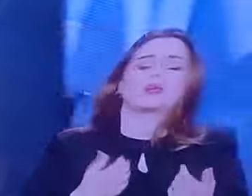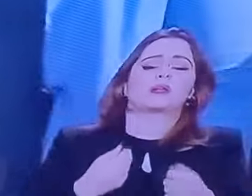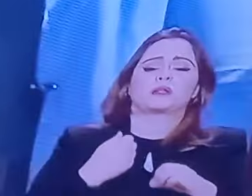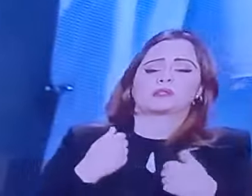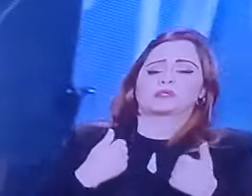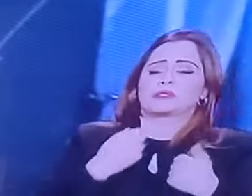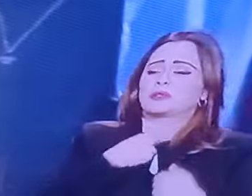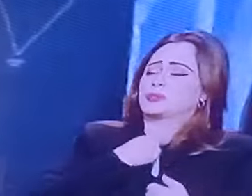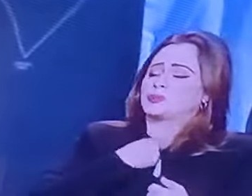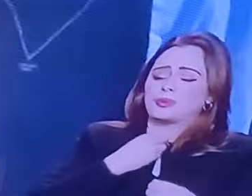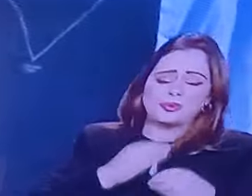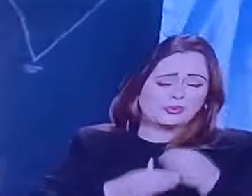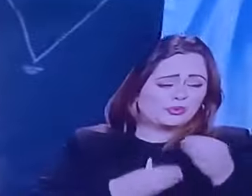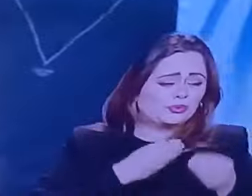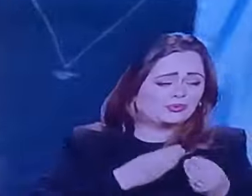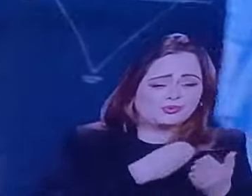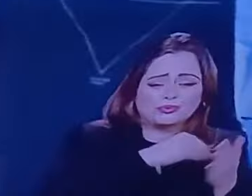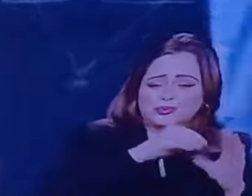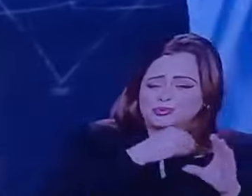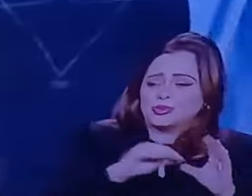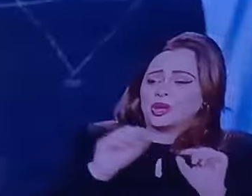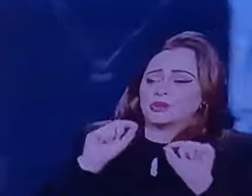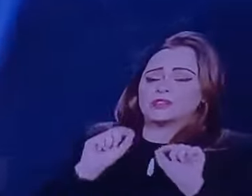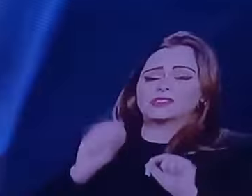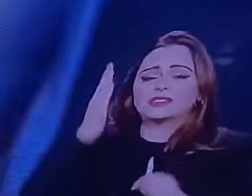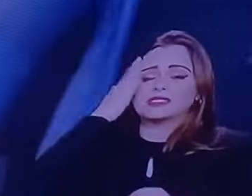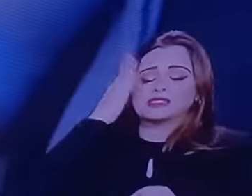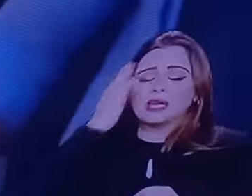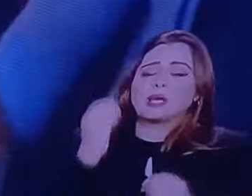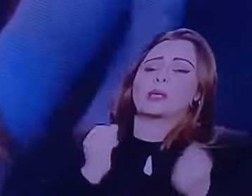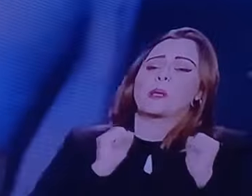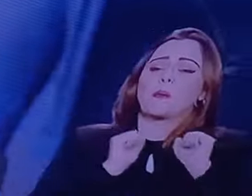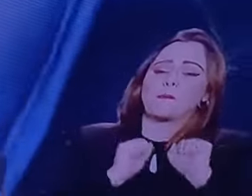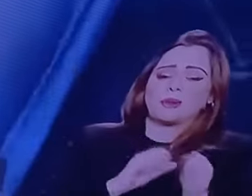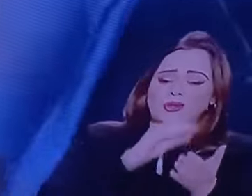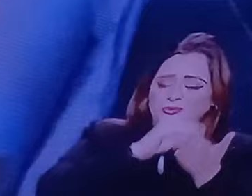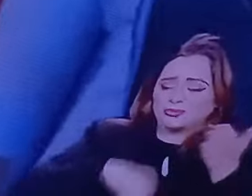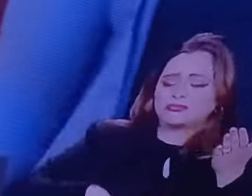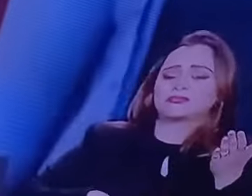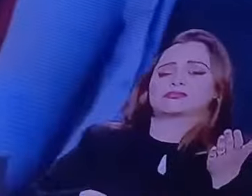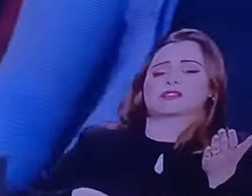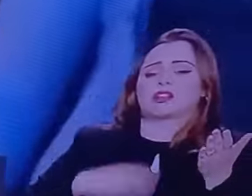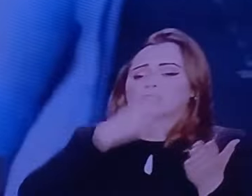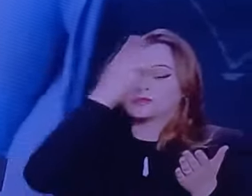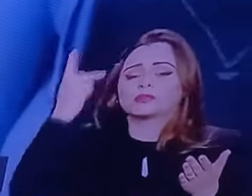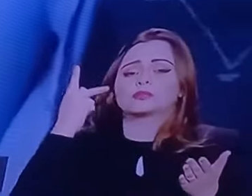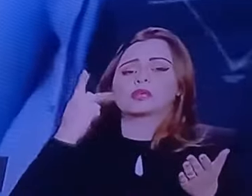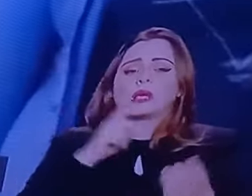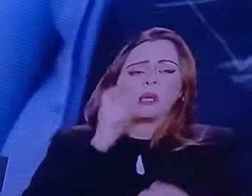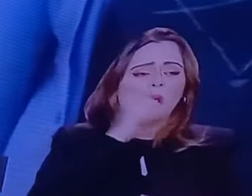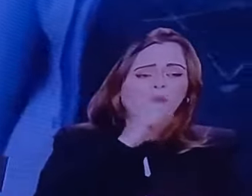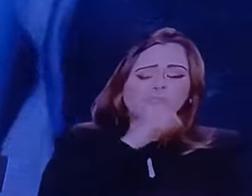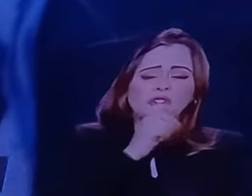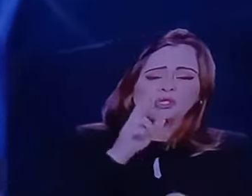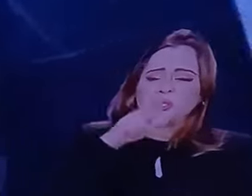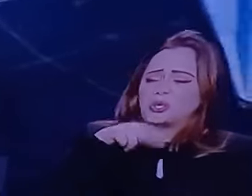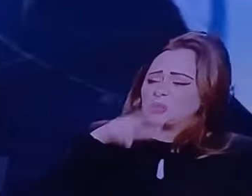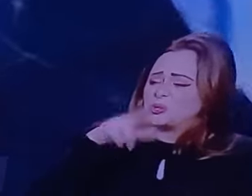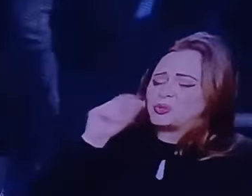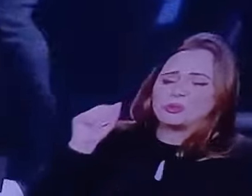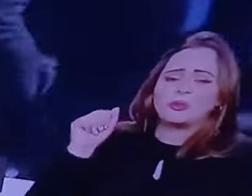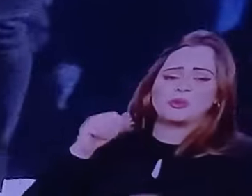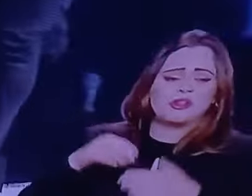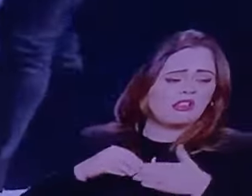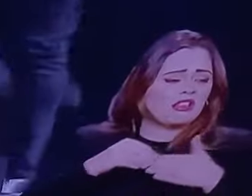passar para frente aquilo que você sabe que pode prejudicar a pessoa. A mentira nunca levou